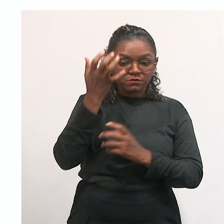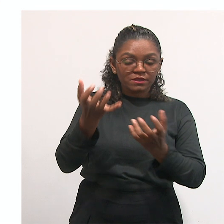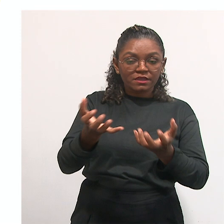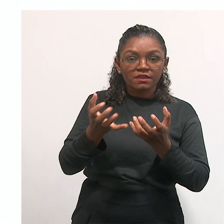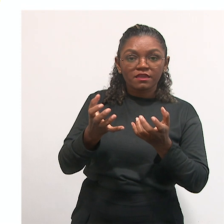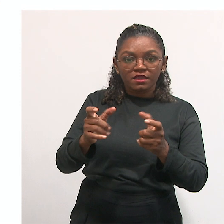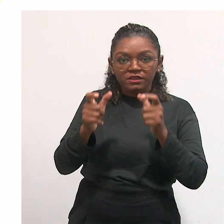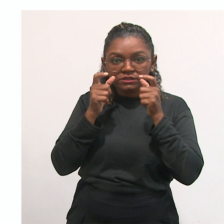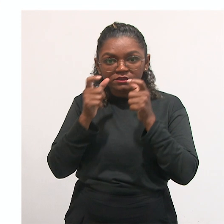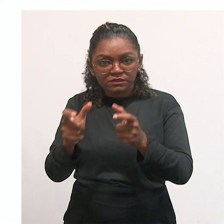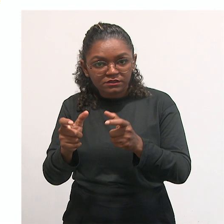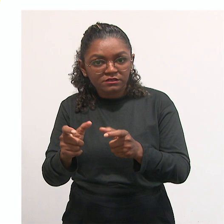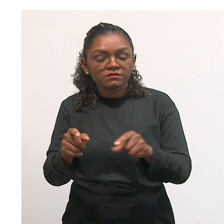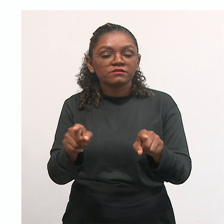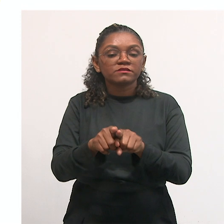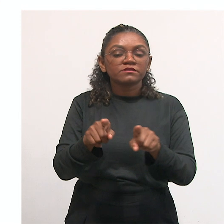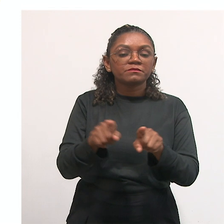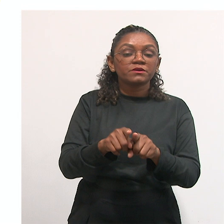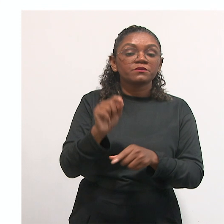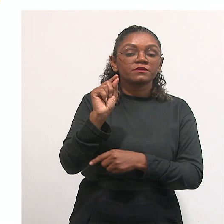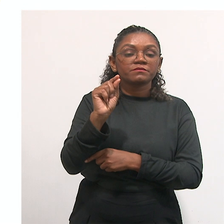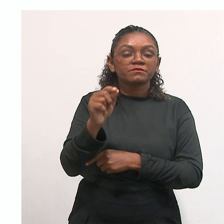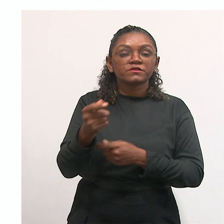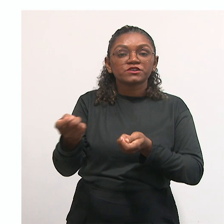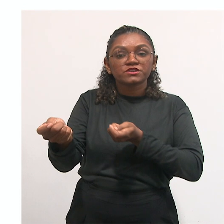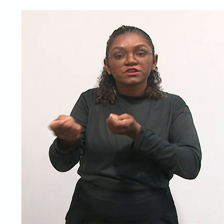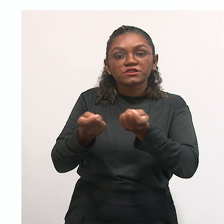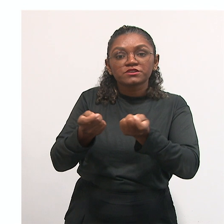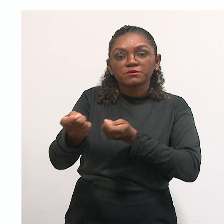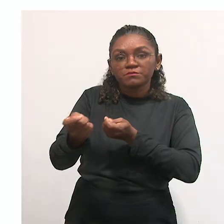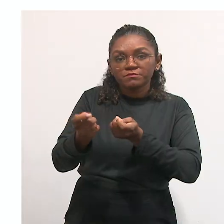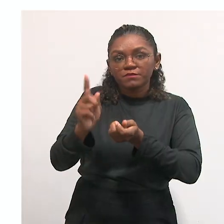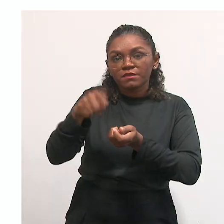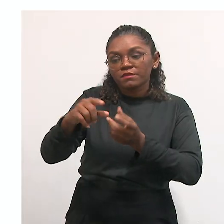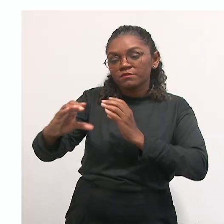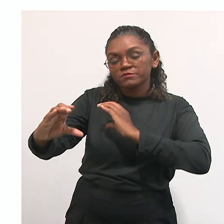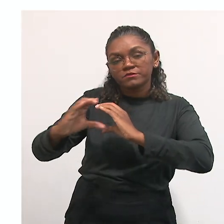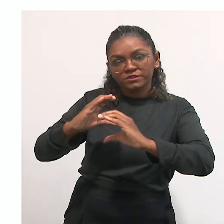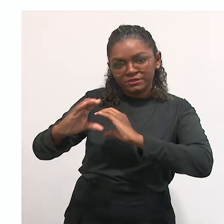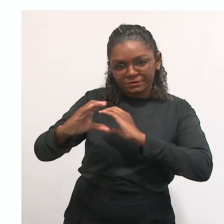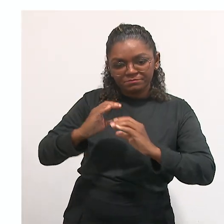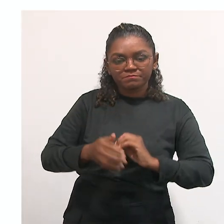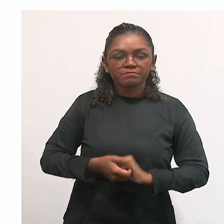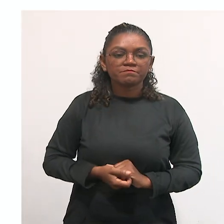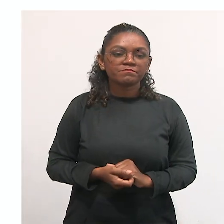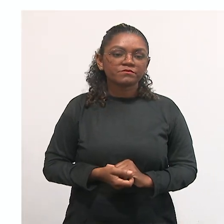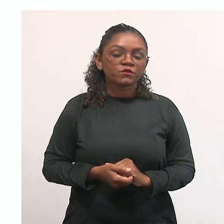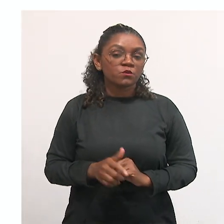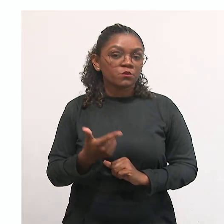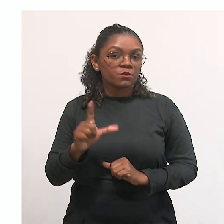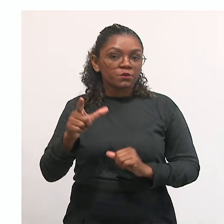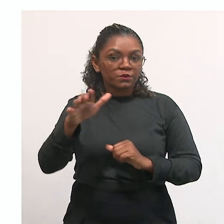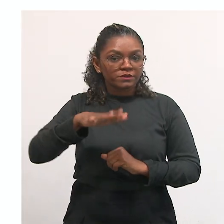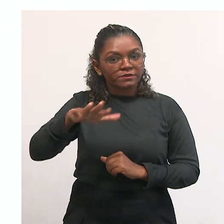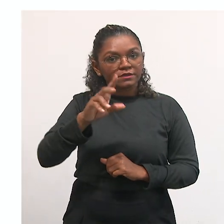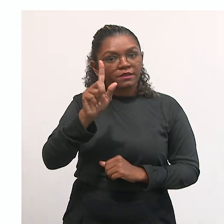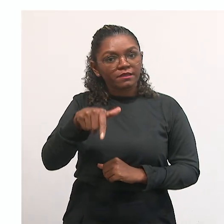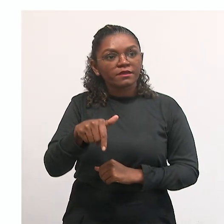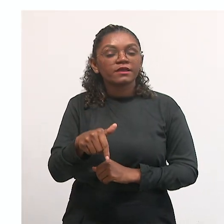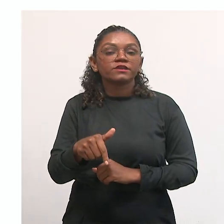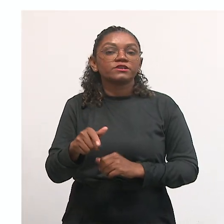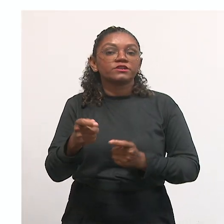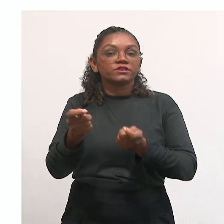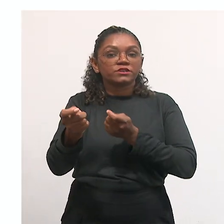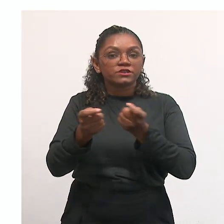e integração, a parte da gestão de comunicação. Gestão de risco, aqui uma outra área